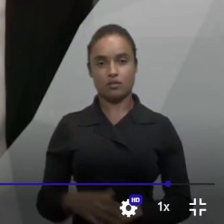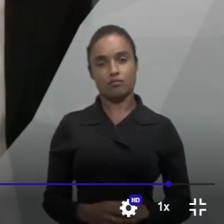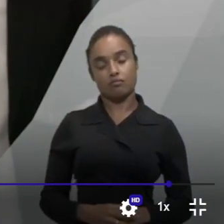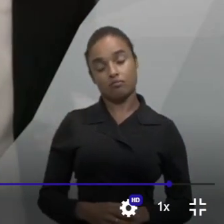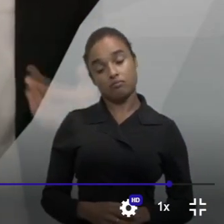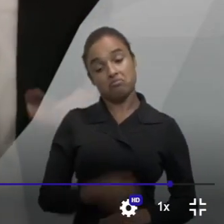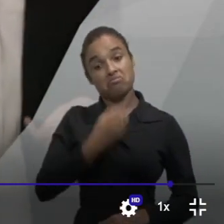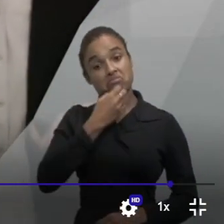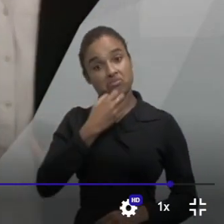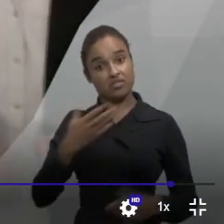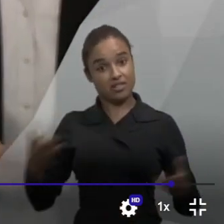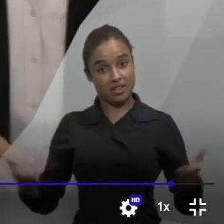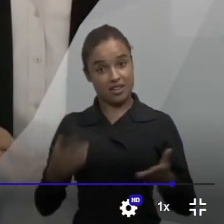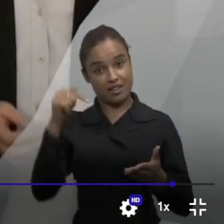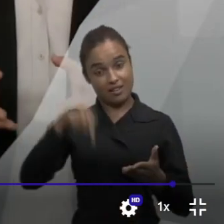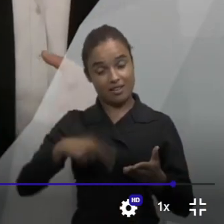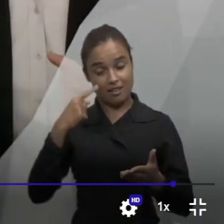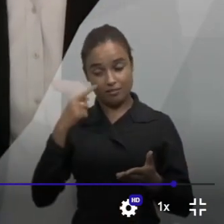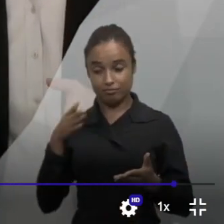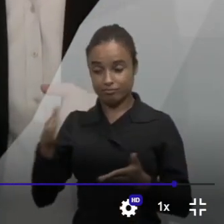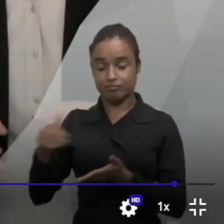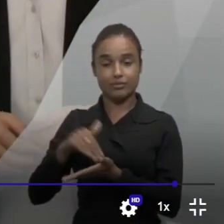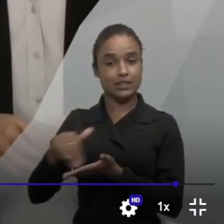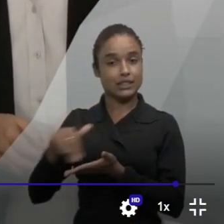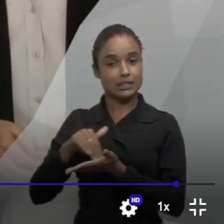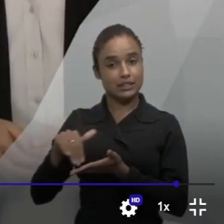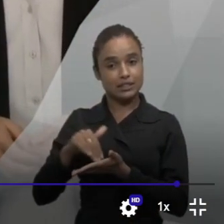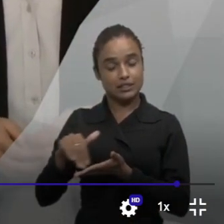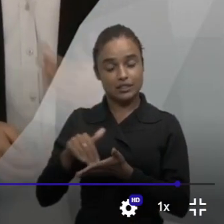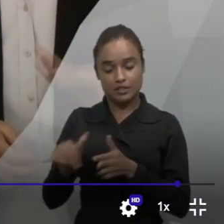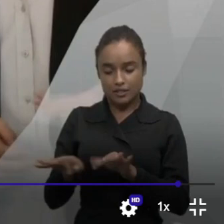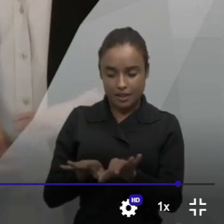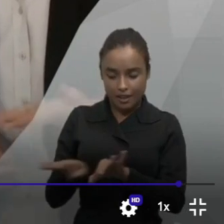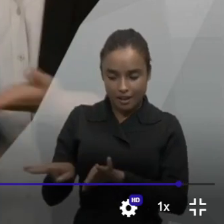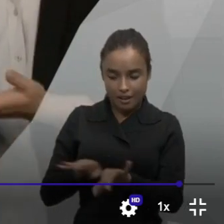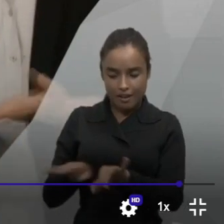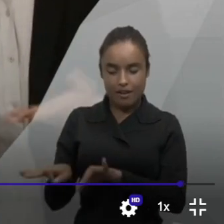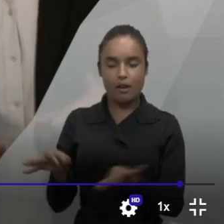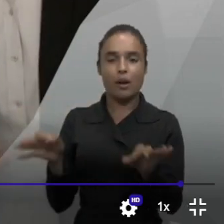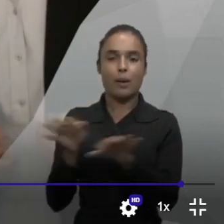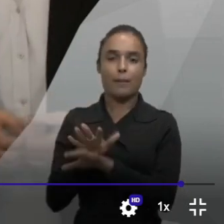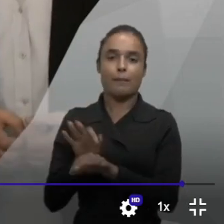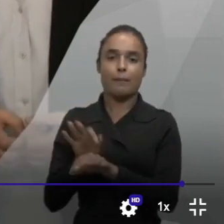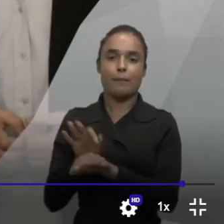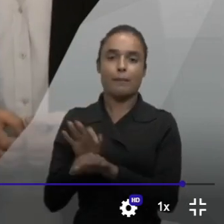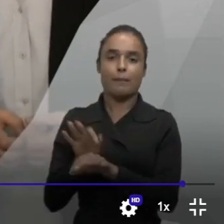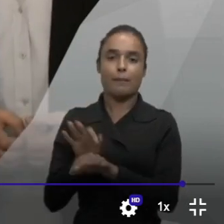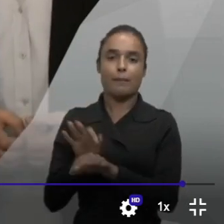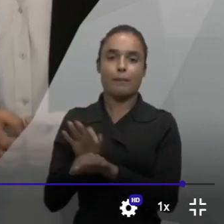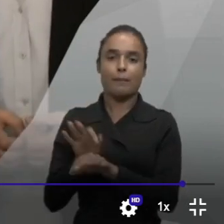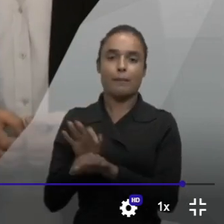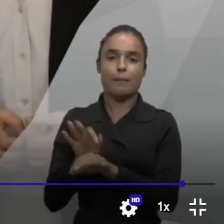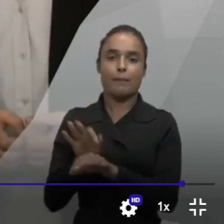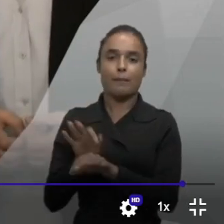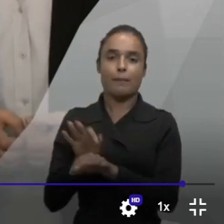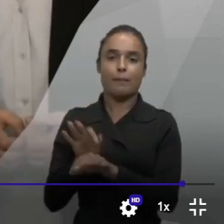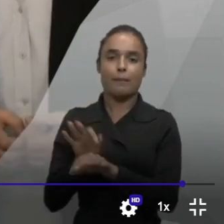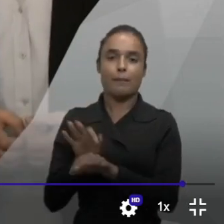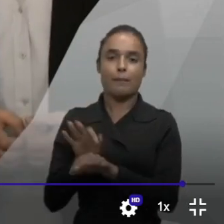Bom, agora eu vou para o meu escritório alinhar mais coisas do projeto e terminar os outros cálculos